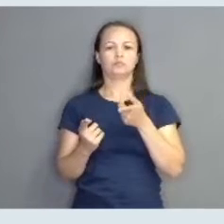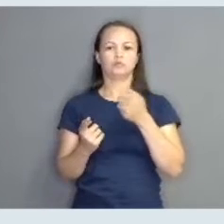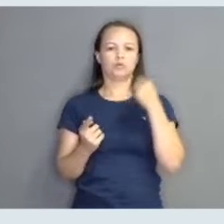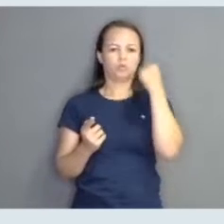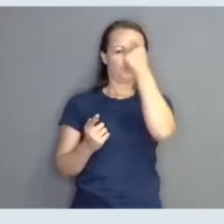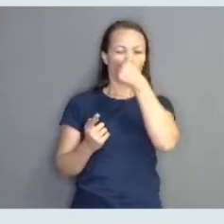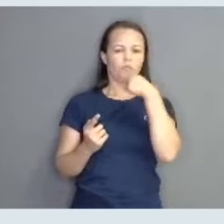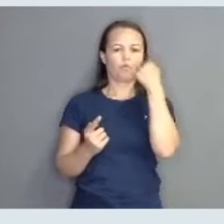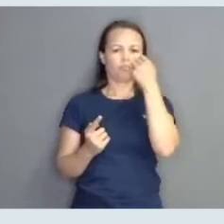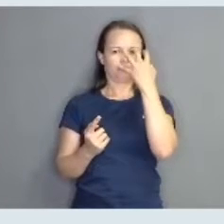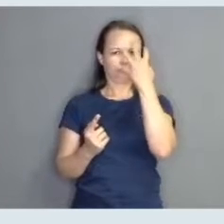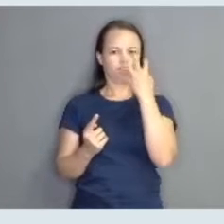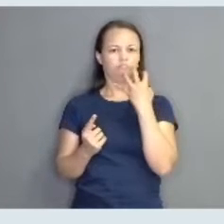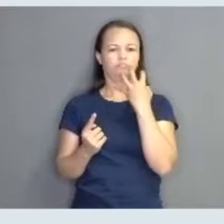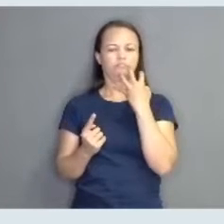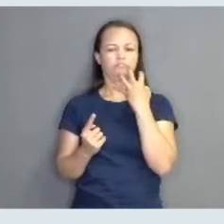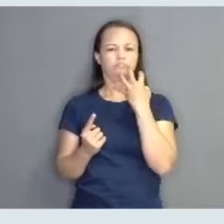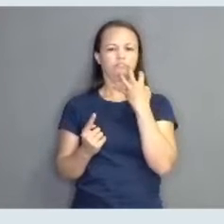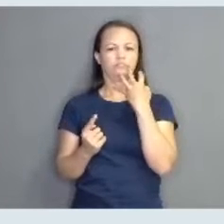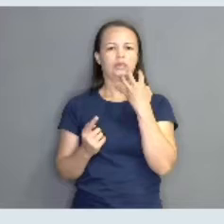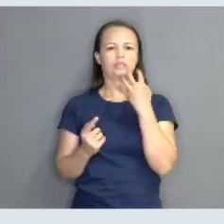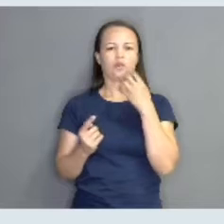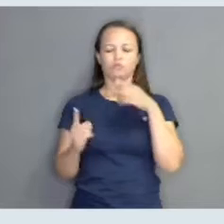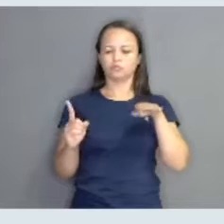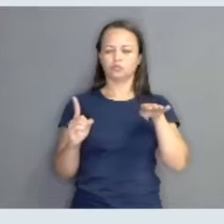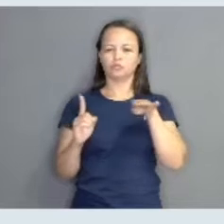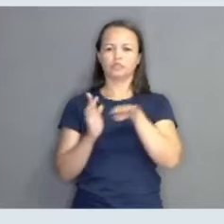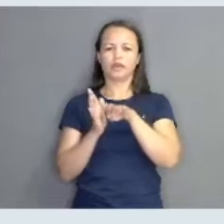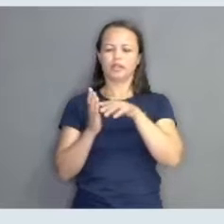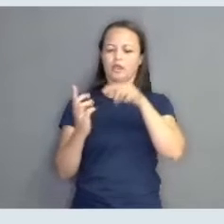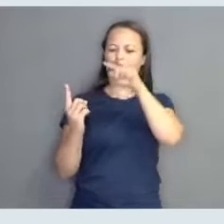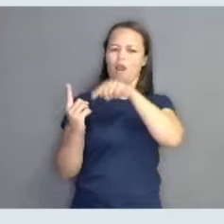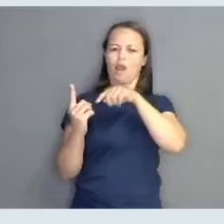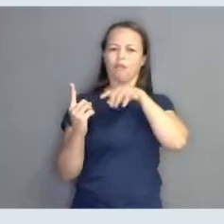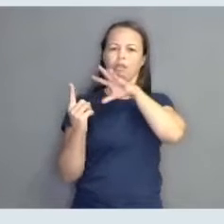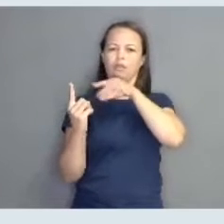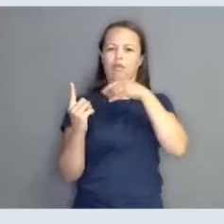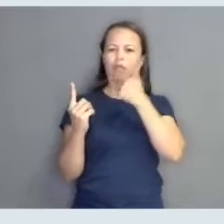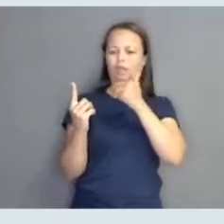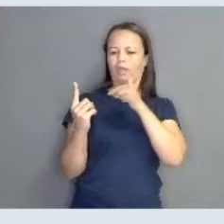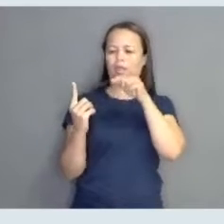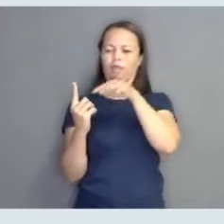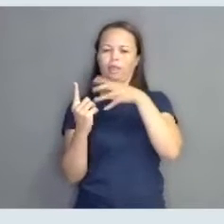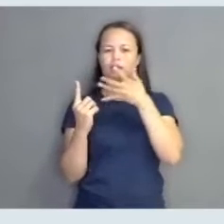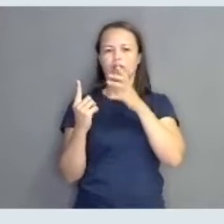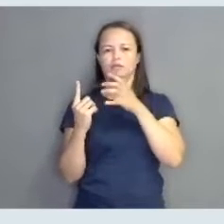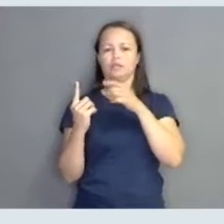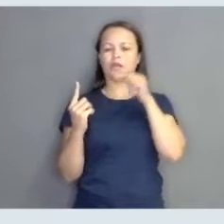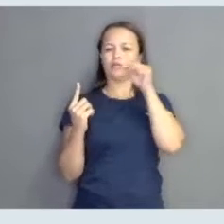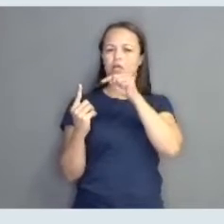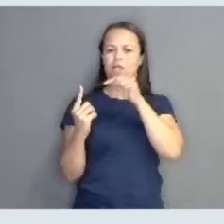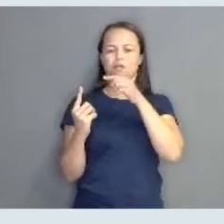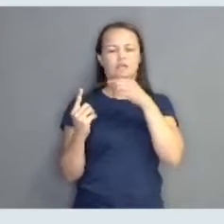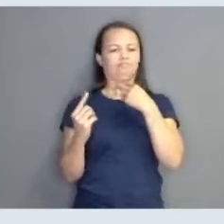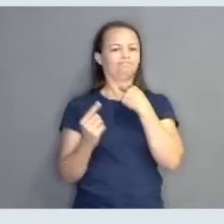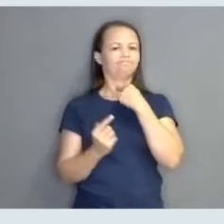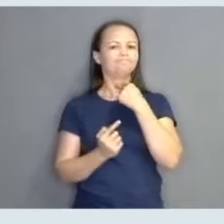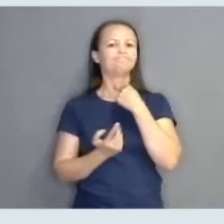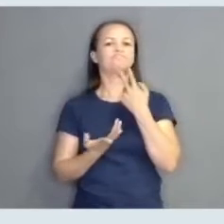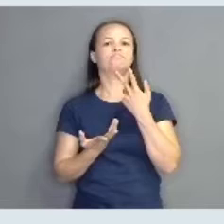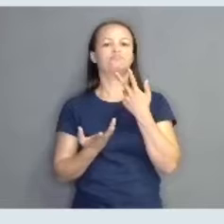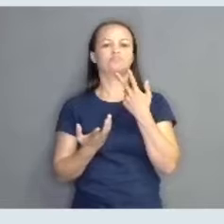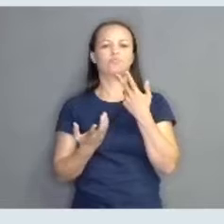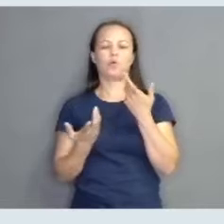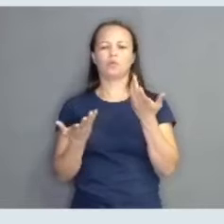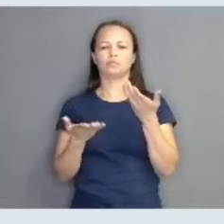rosto tem que ficar sério. Então a pessoa chega na frente dele, pode cair, pode tentar fazer brincadeira, mas ele não pode perder a